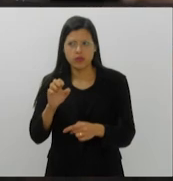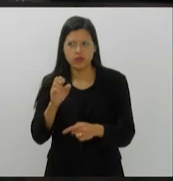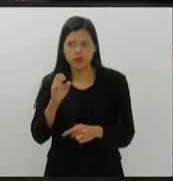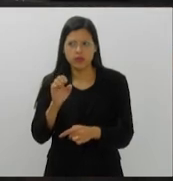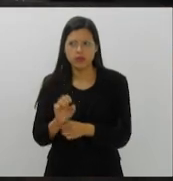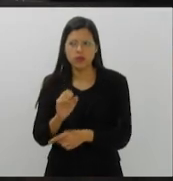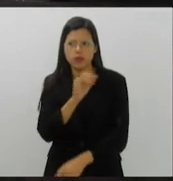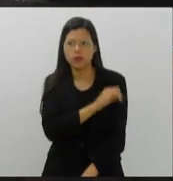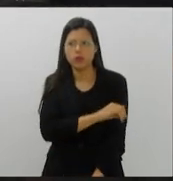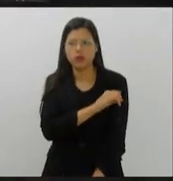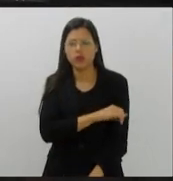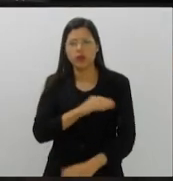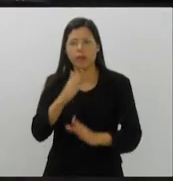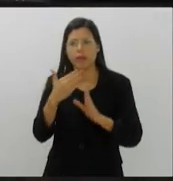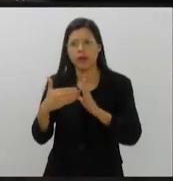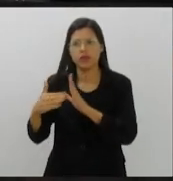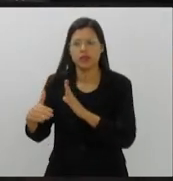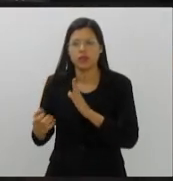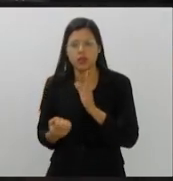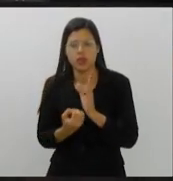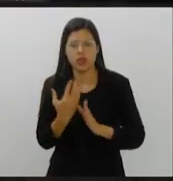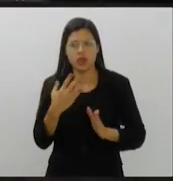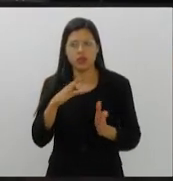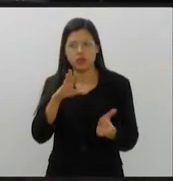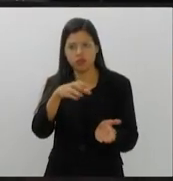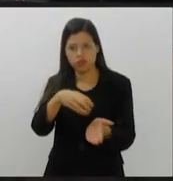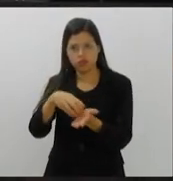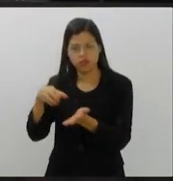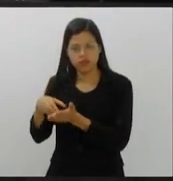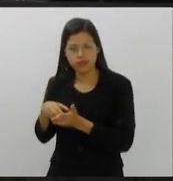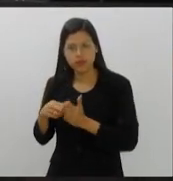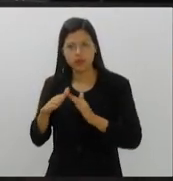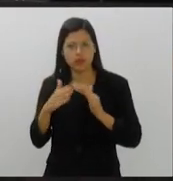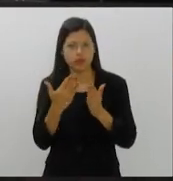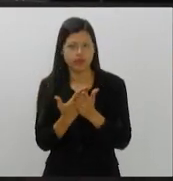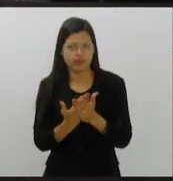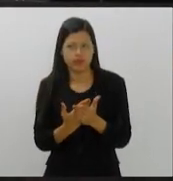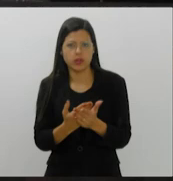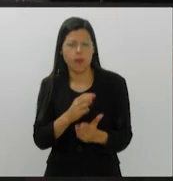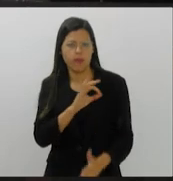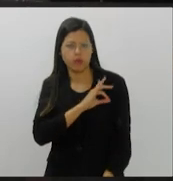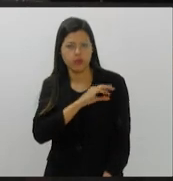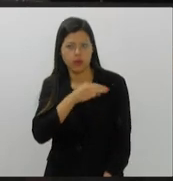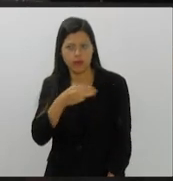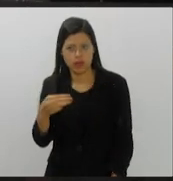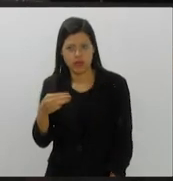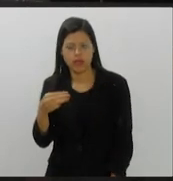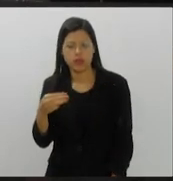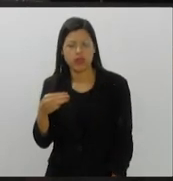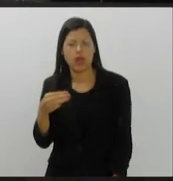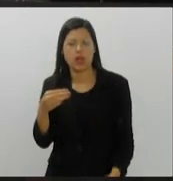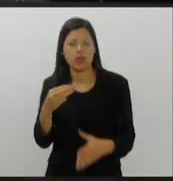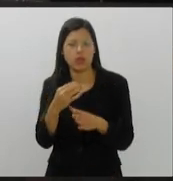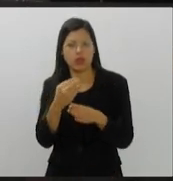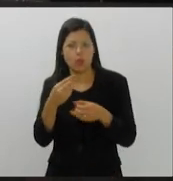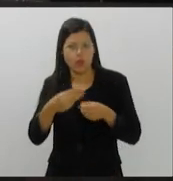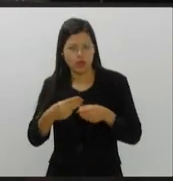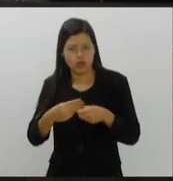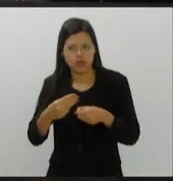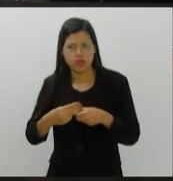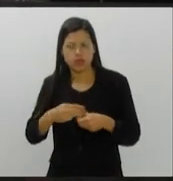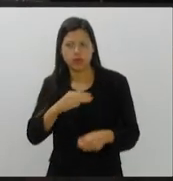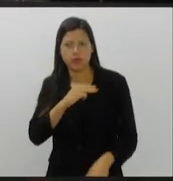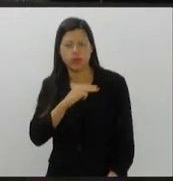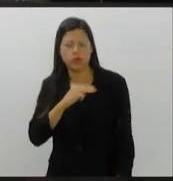expondo sobre a criação de unidade do Colégio da Polícia Militar no município de São João